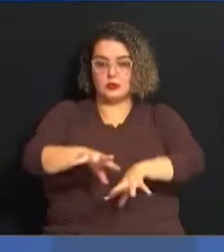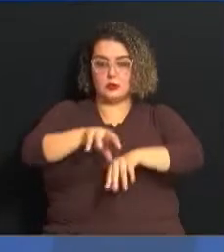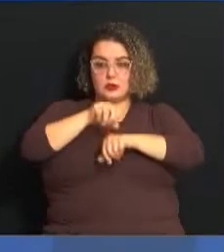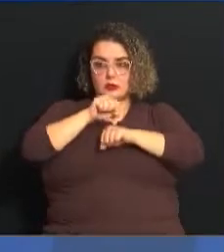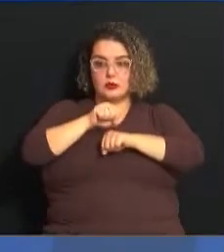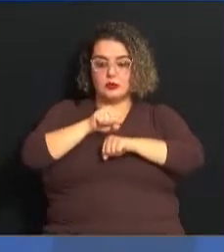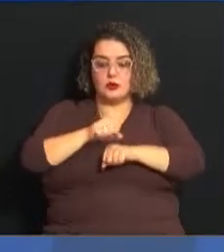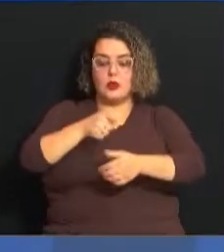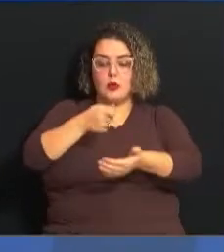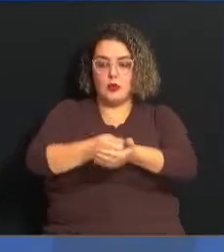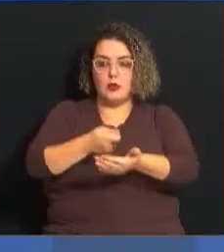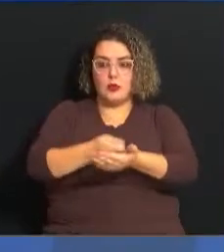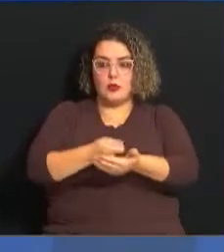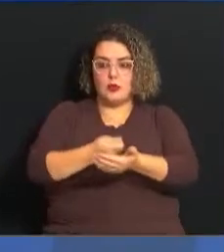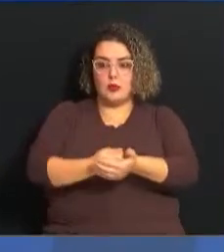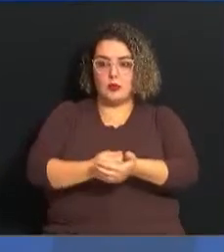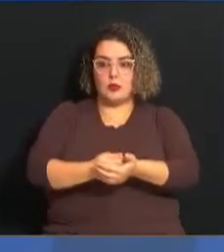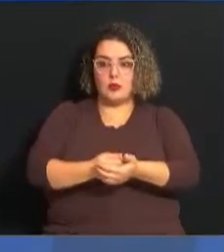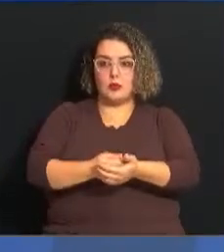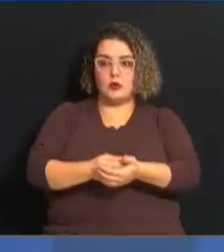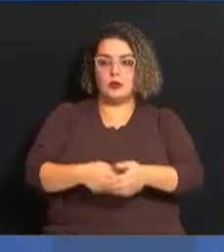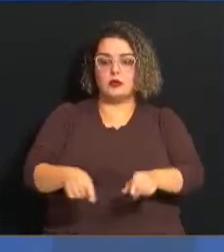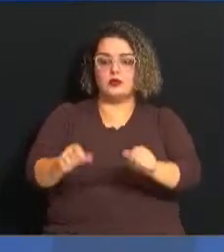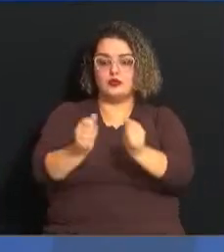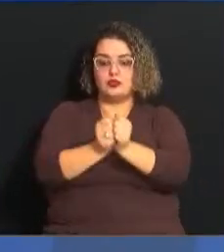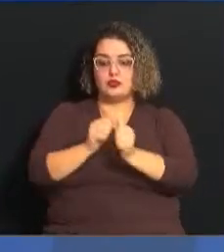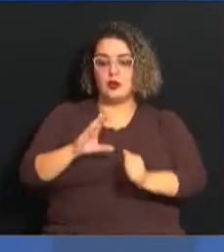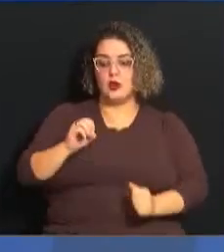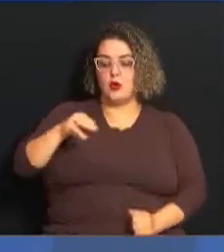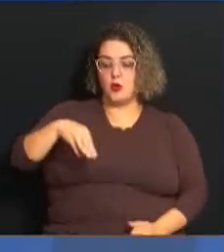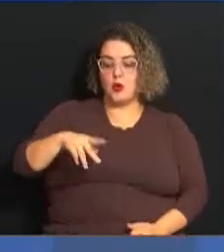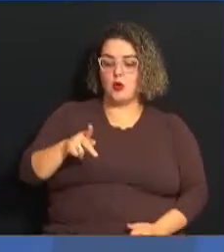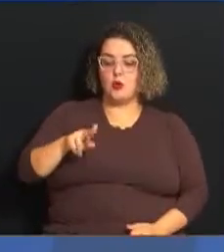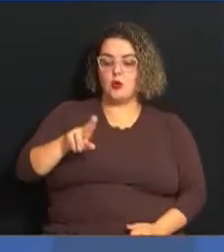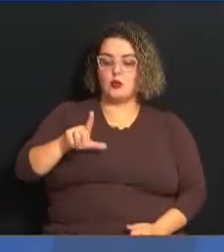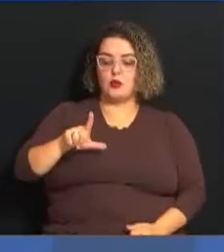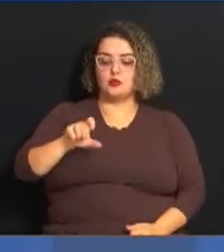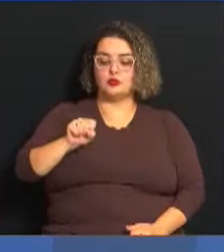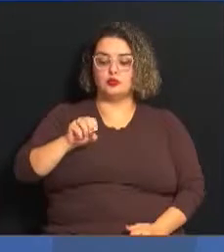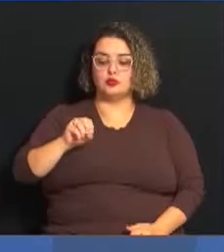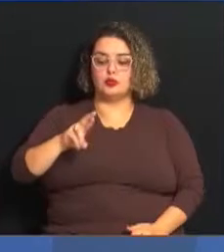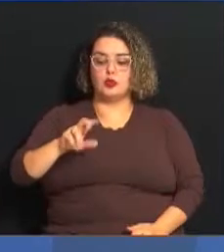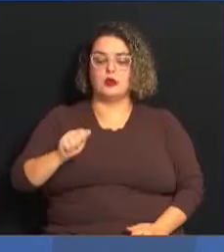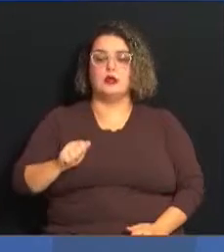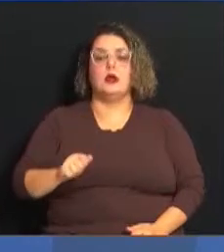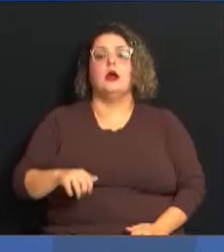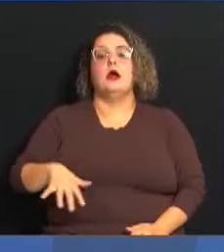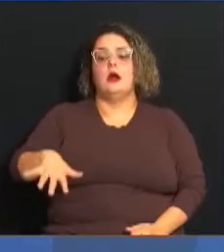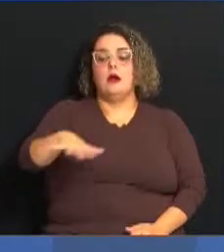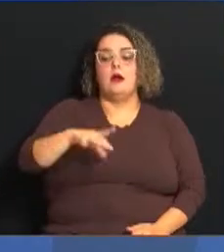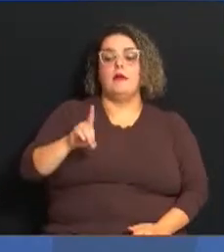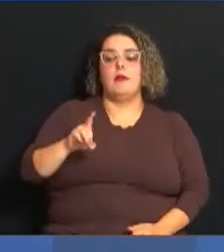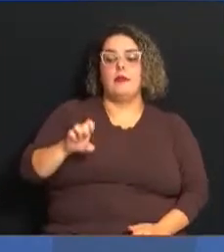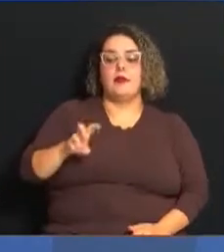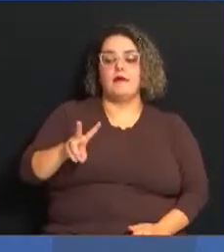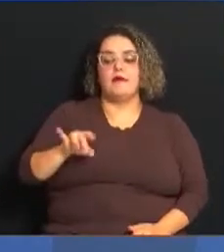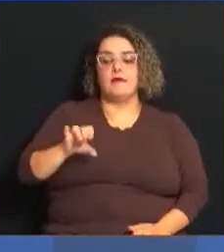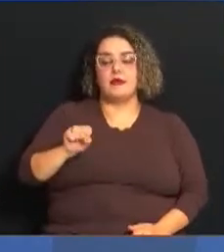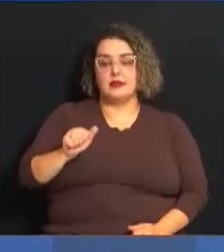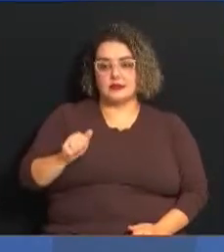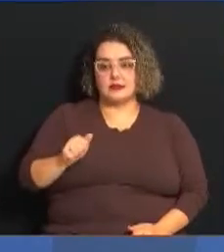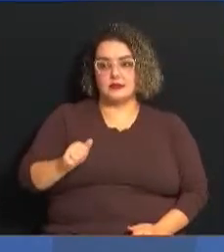obrigatória com notificação compulsória. Por isso que a Devisa comunicou que vai produzir os boletins